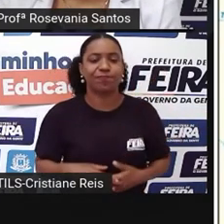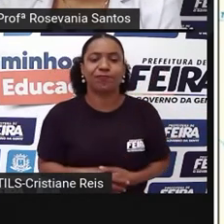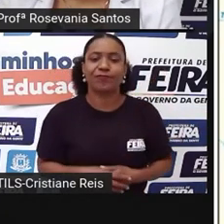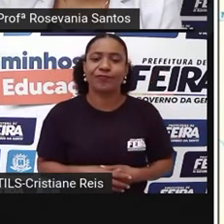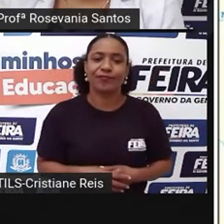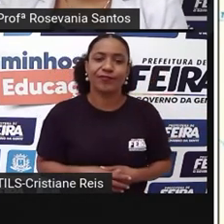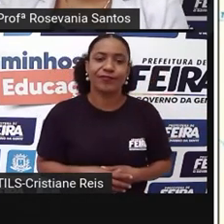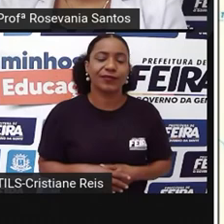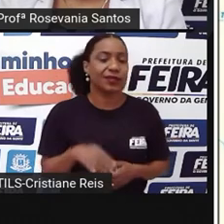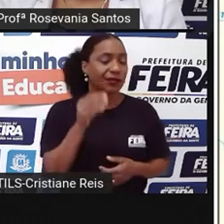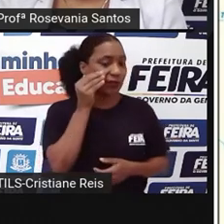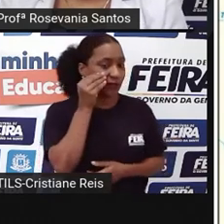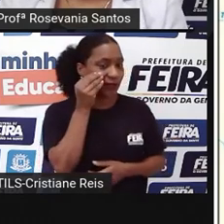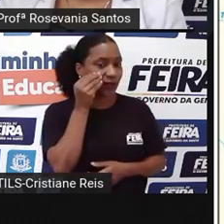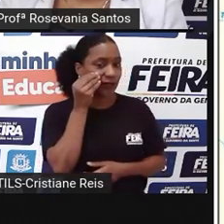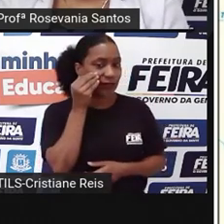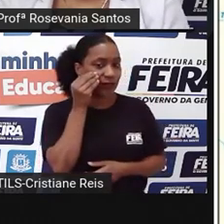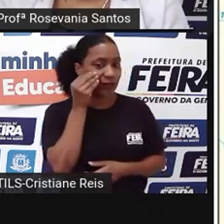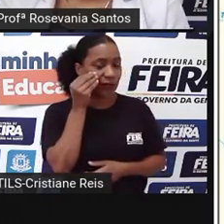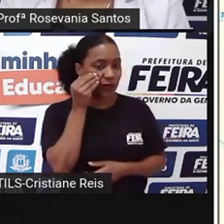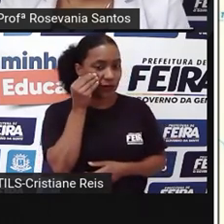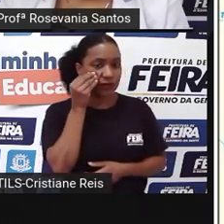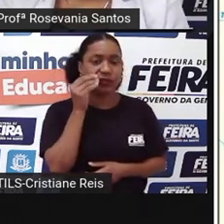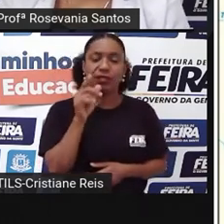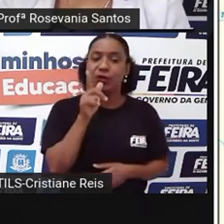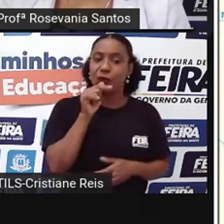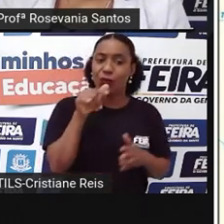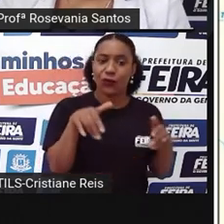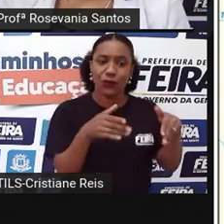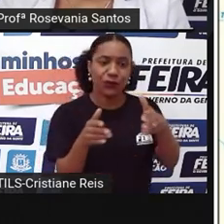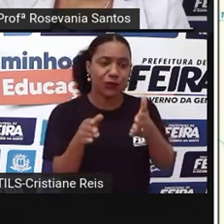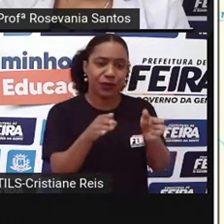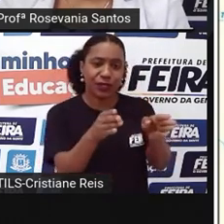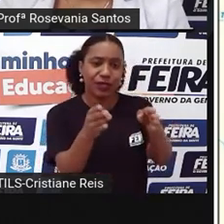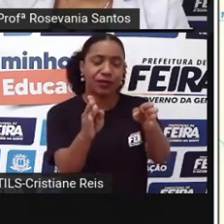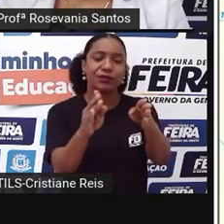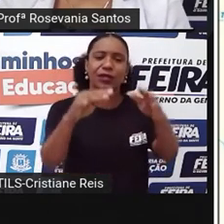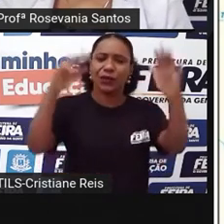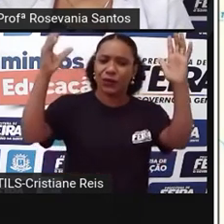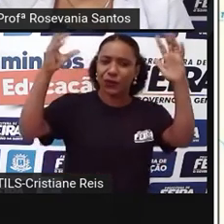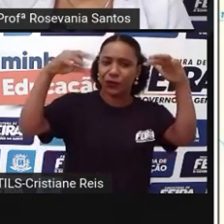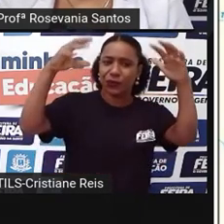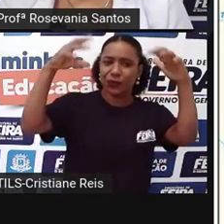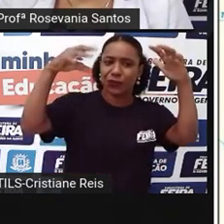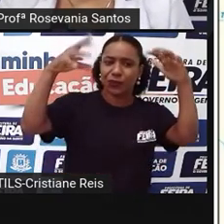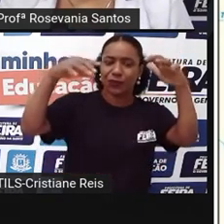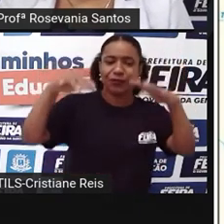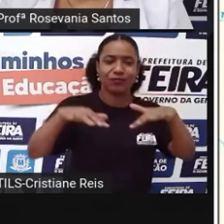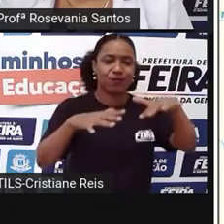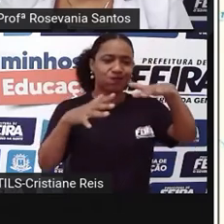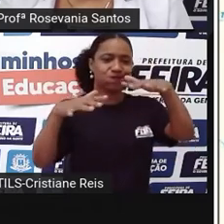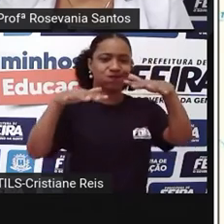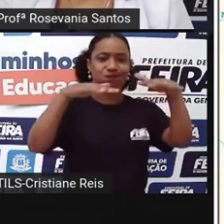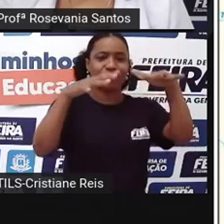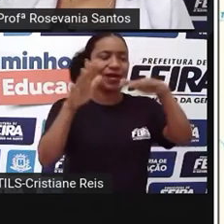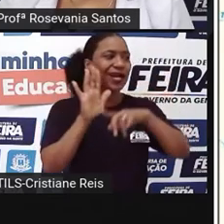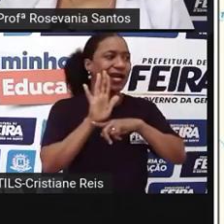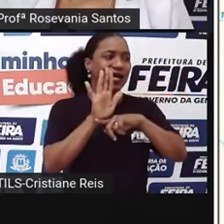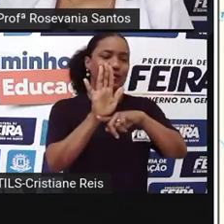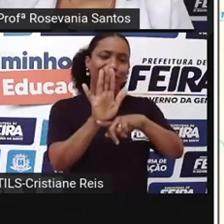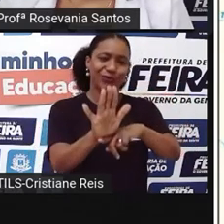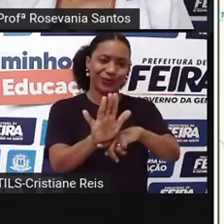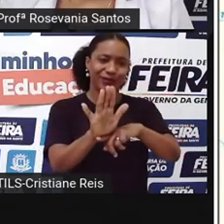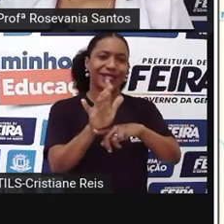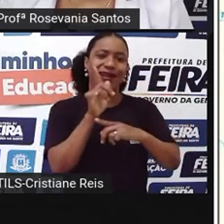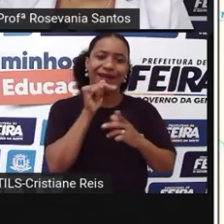são rios bastante caudalosos, rios perenes e que ajudam muito, né, a hidrografia daí desse lugar. E